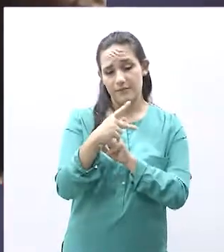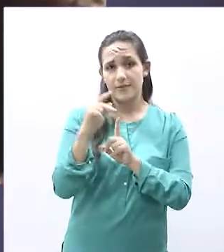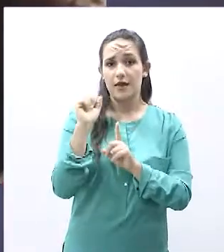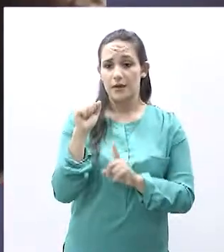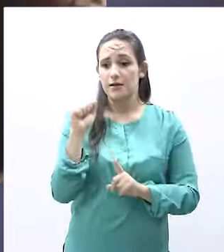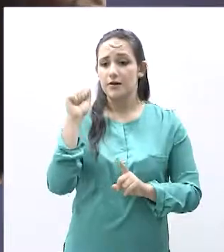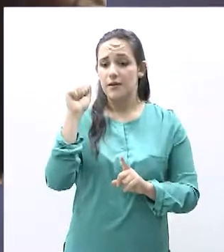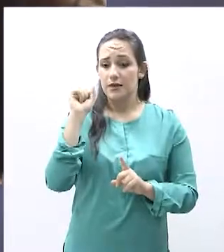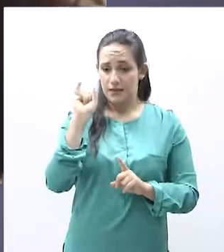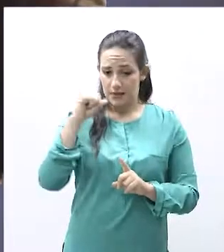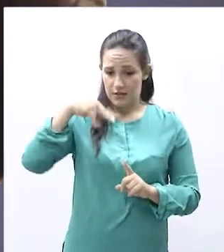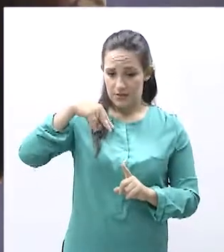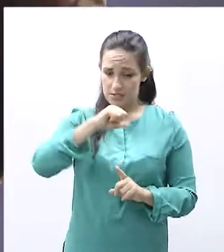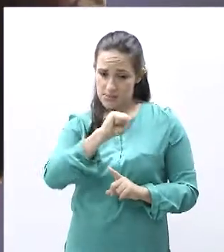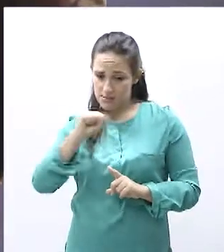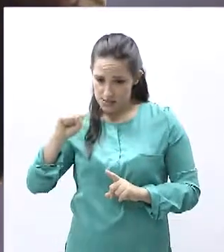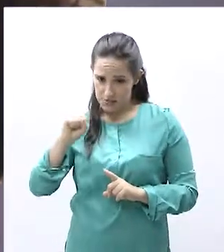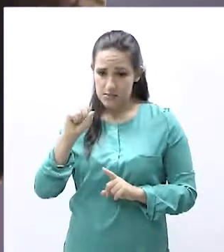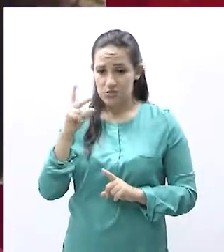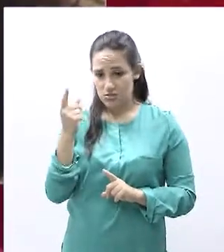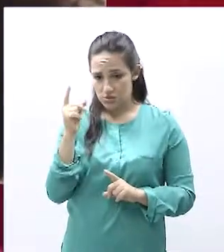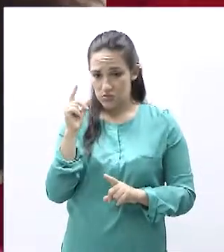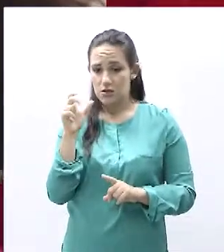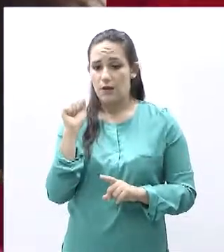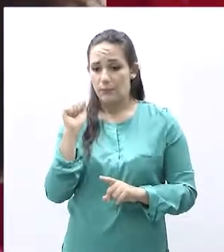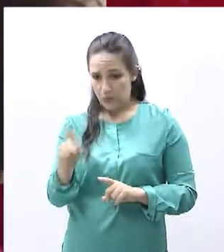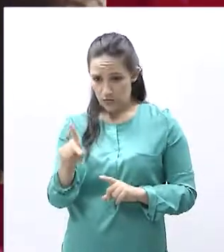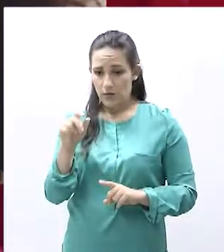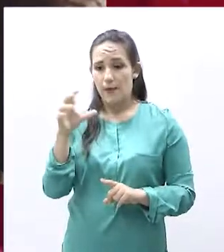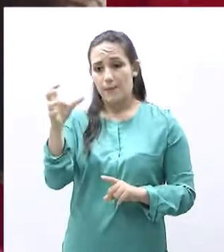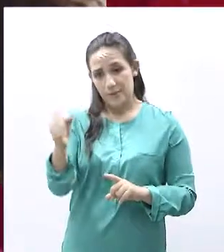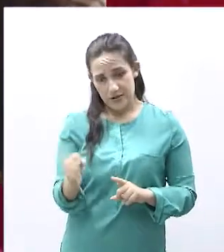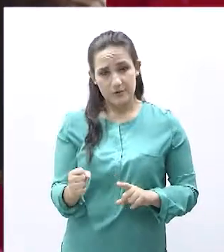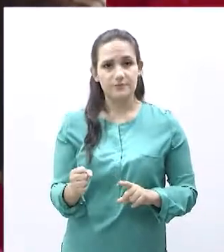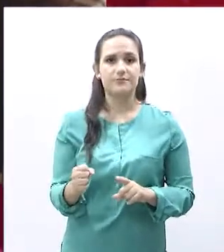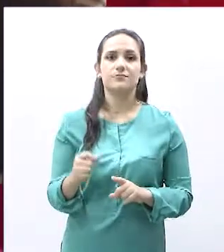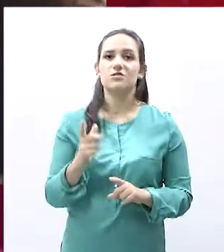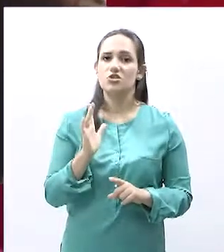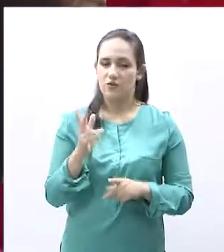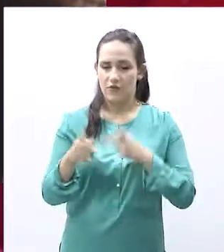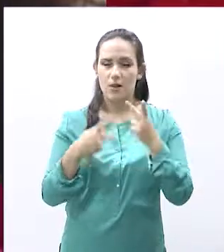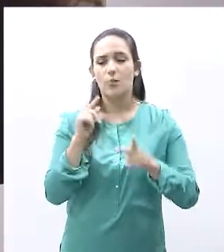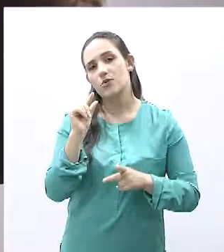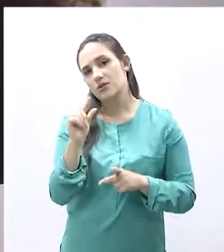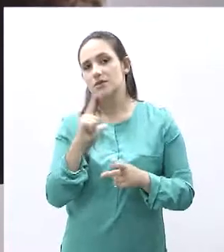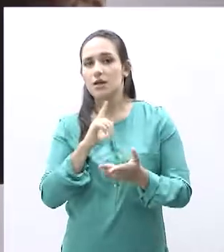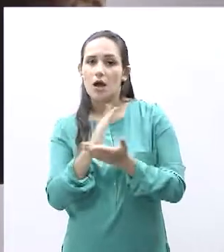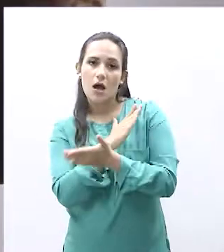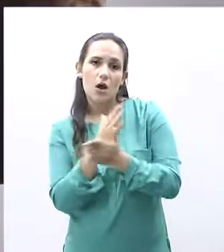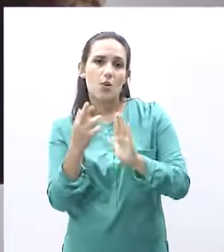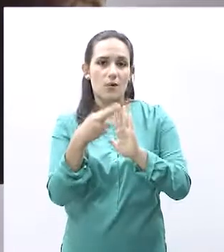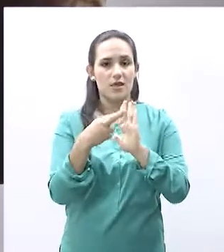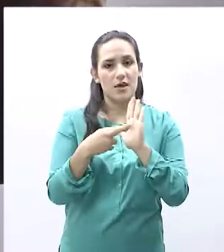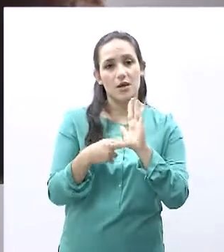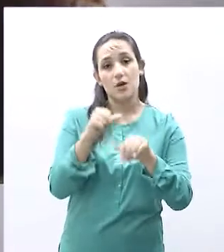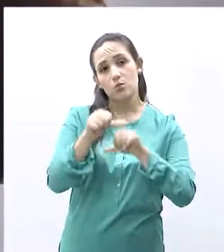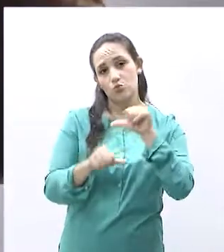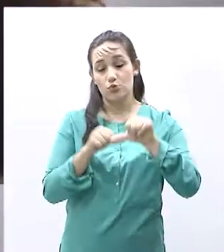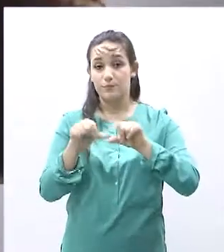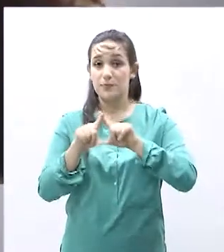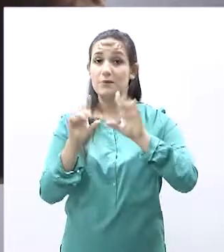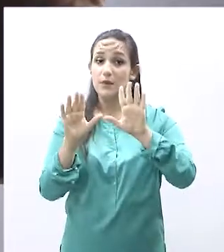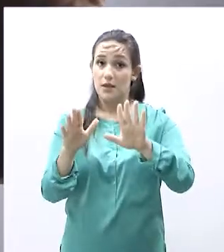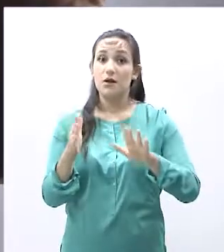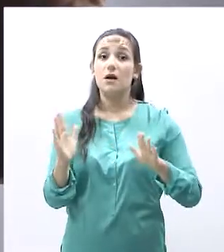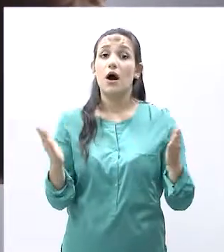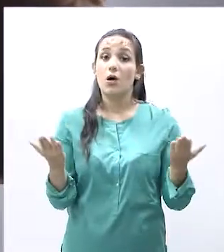né, aos serviços do INSS. A gente vai falar sobre as aposentadorias, temos aí também algumas regras de transição vigentes, mas antes,